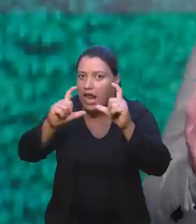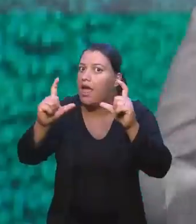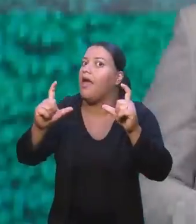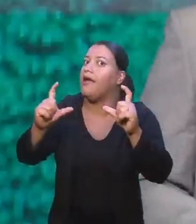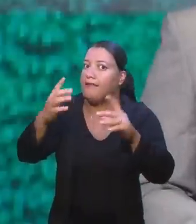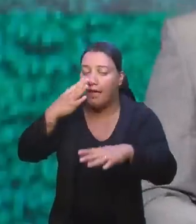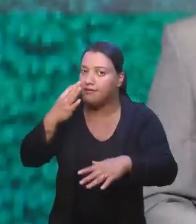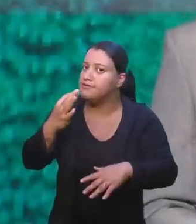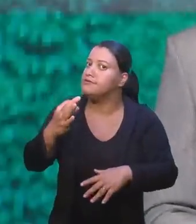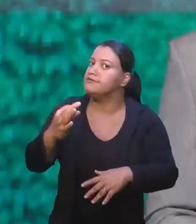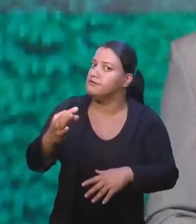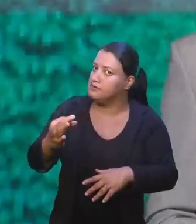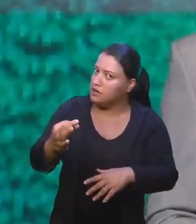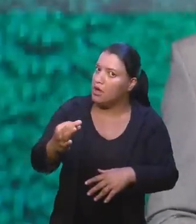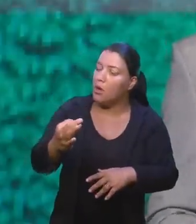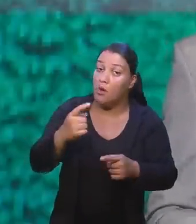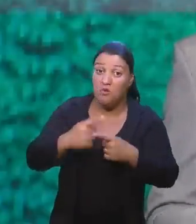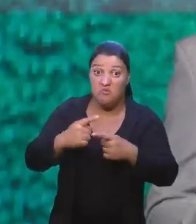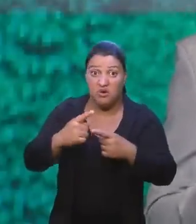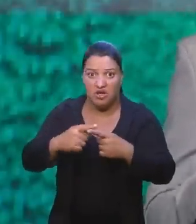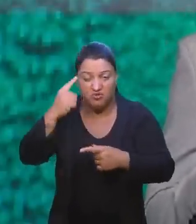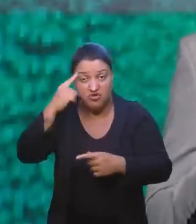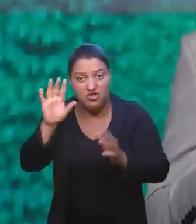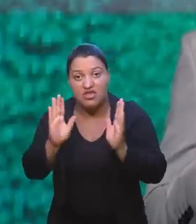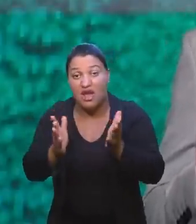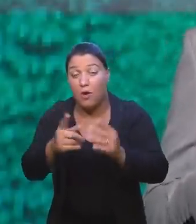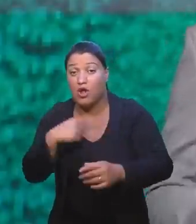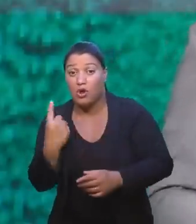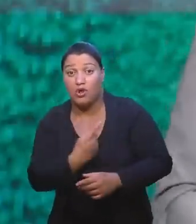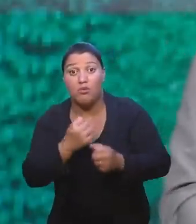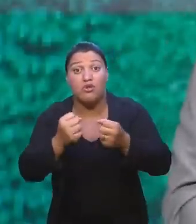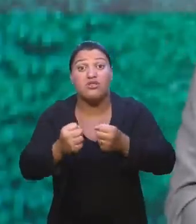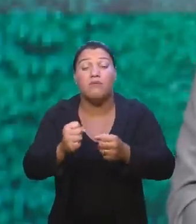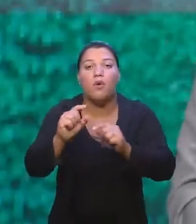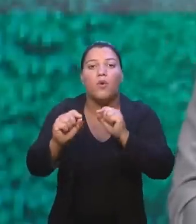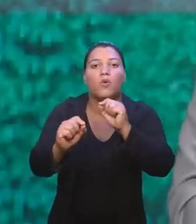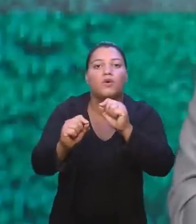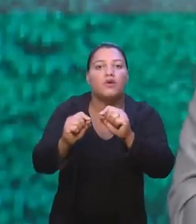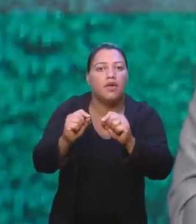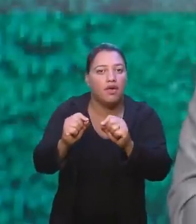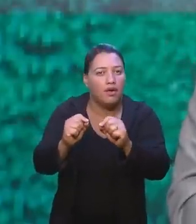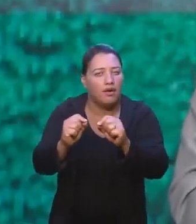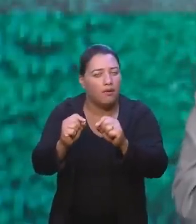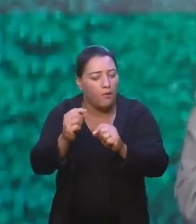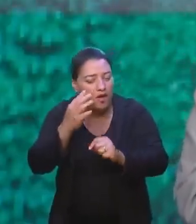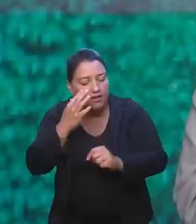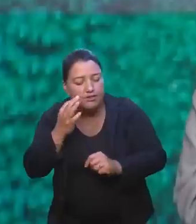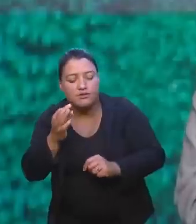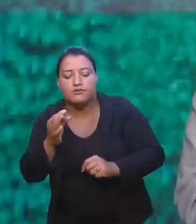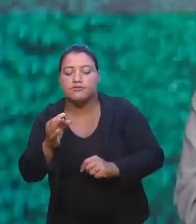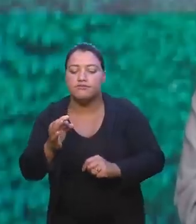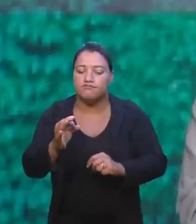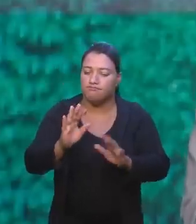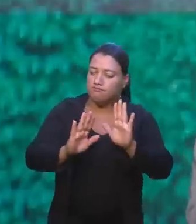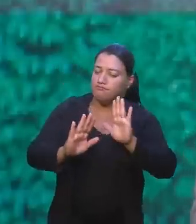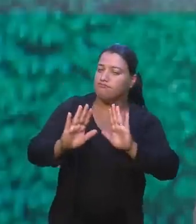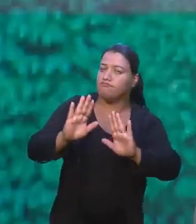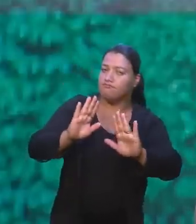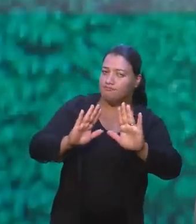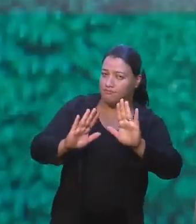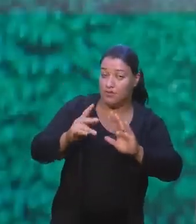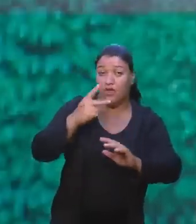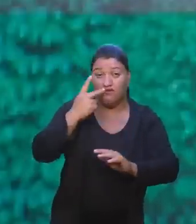advertência, para que nestes dias atuais possamos ficar muito vigilantes. Conforme falamos,